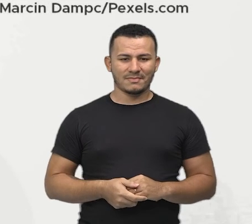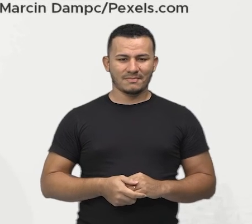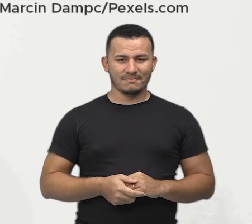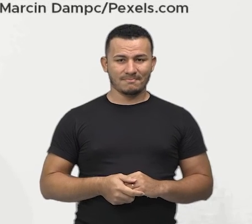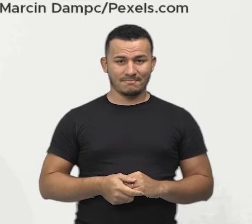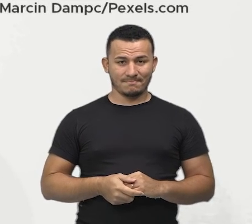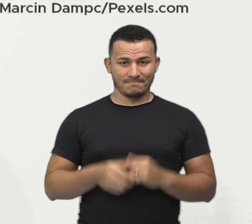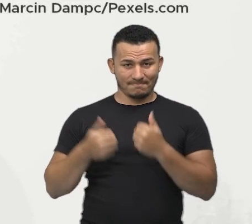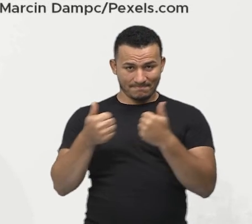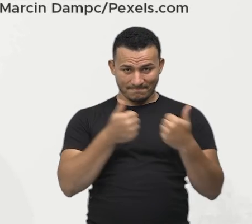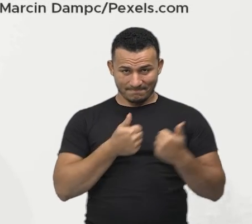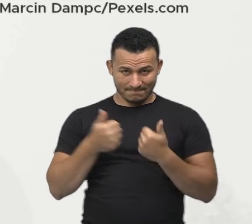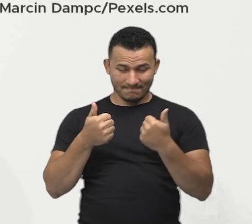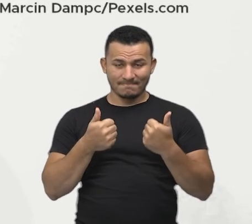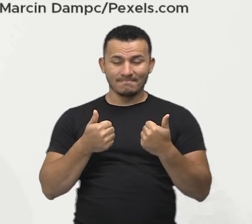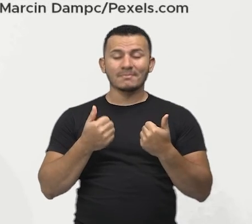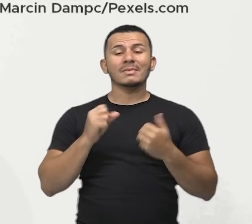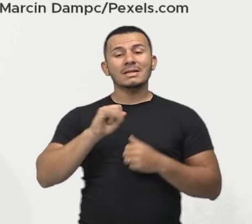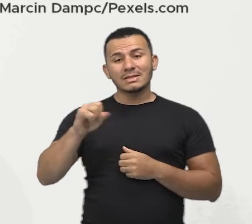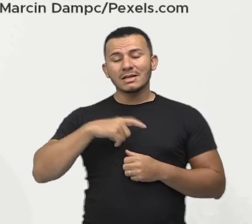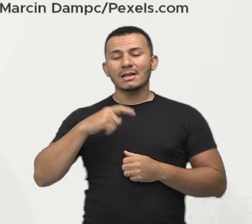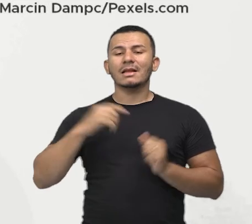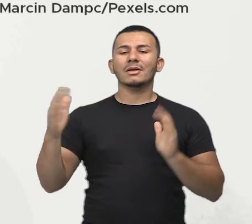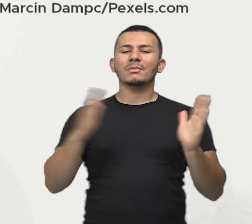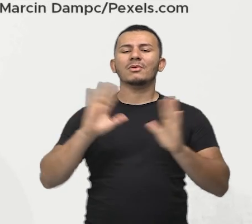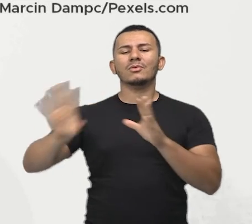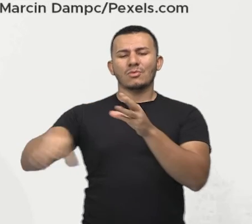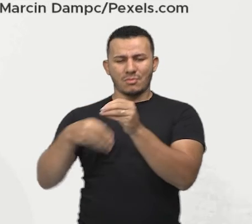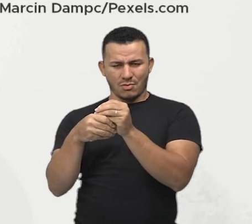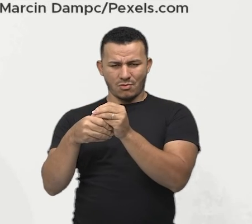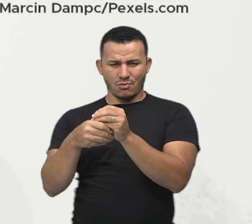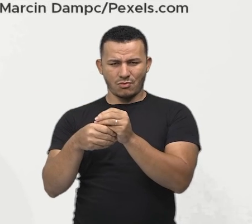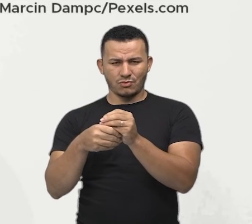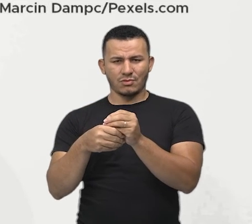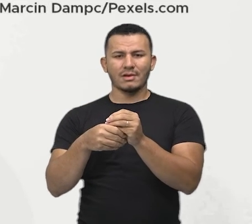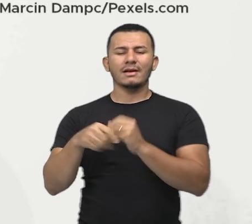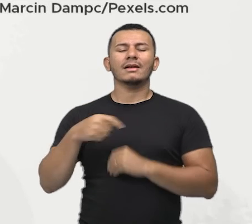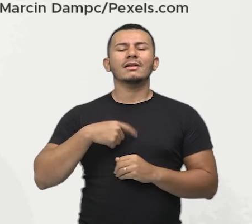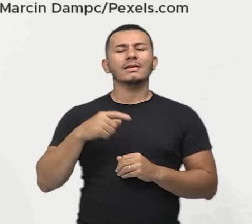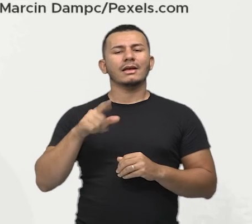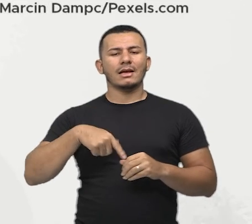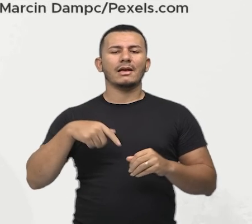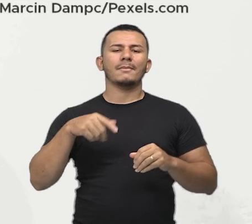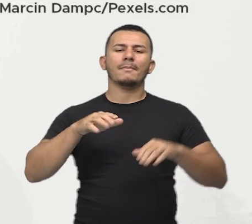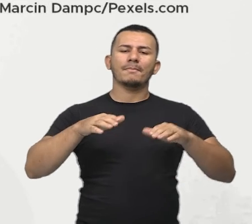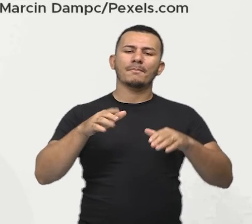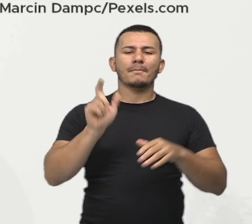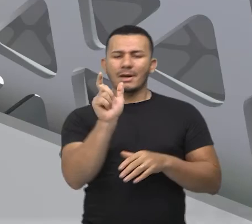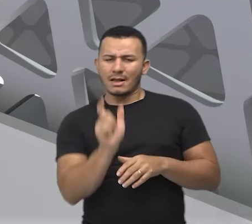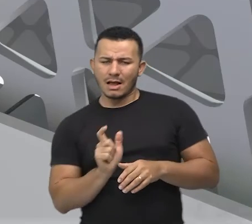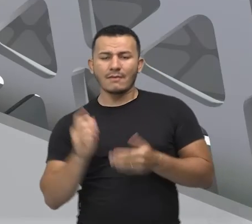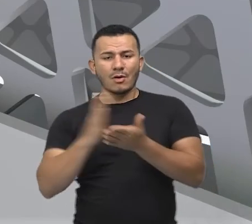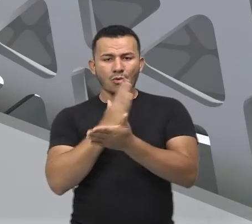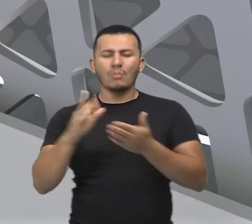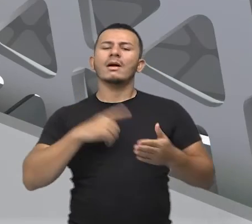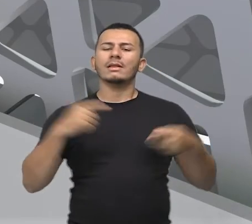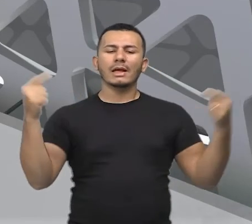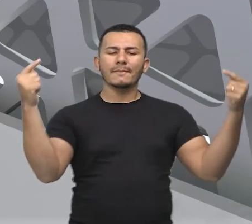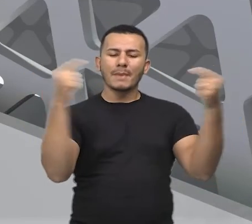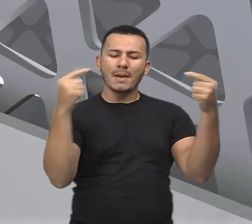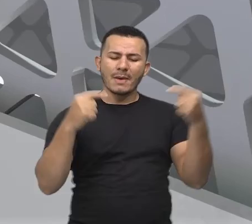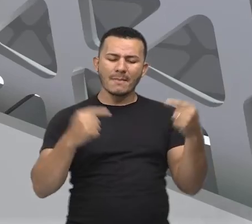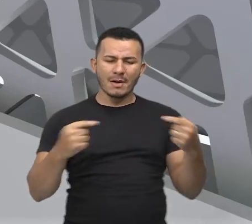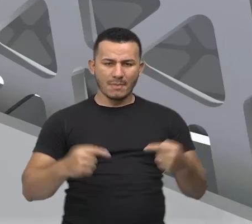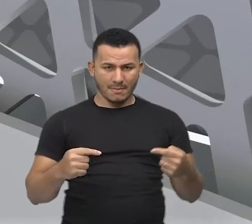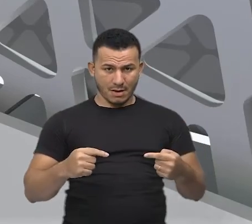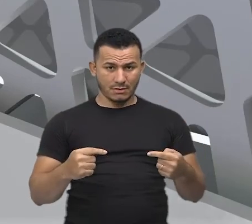composto. Ok? E quando nós temos um período composto, gente, nós vamos ter palavras que irão conectar esses períodos.